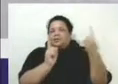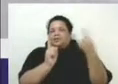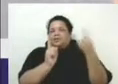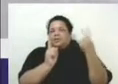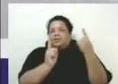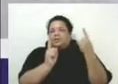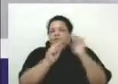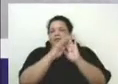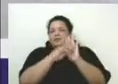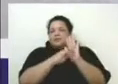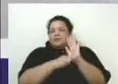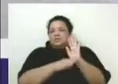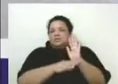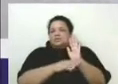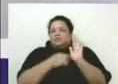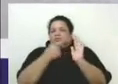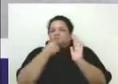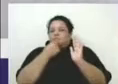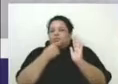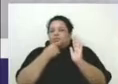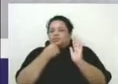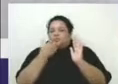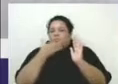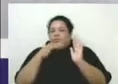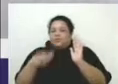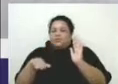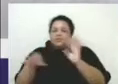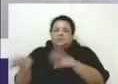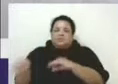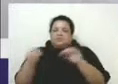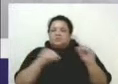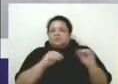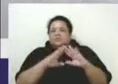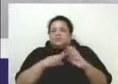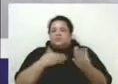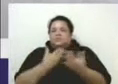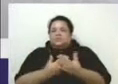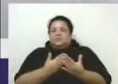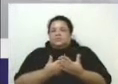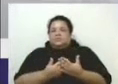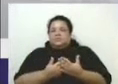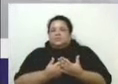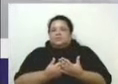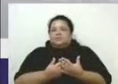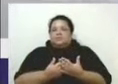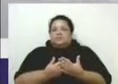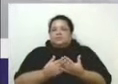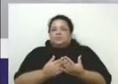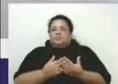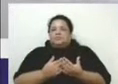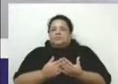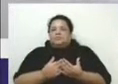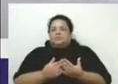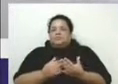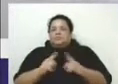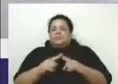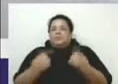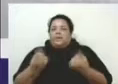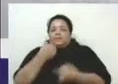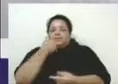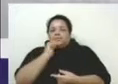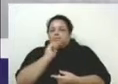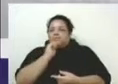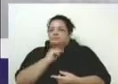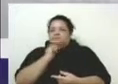o menino ir para essa escola próximo da sua casa. Mas ela, a mãe, não conseguiu a vaga. A gente não sabe